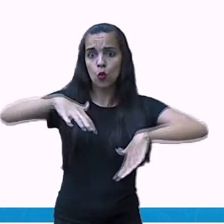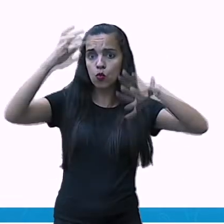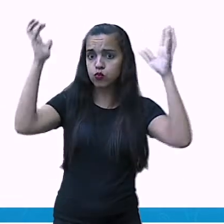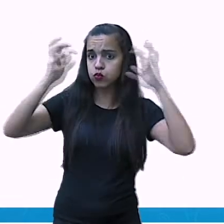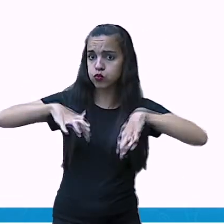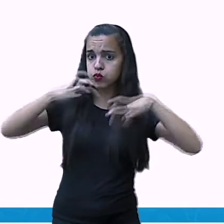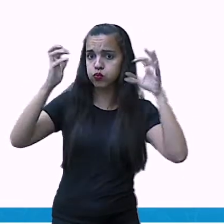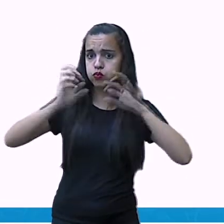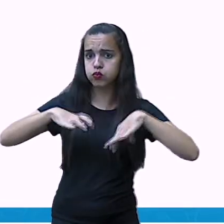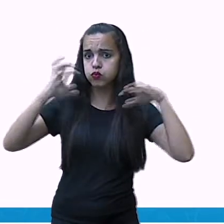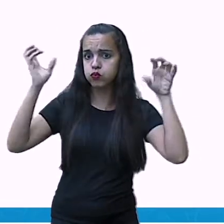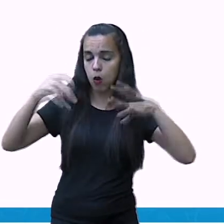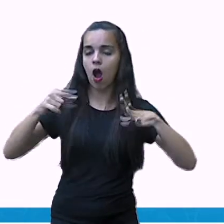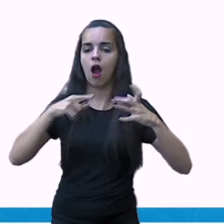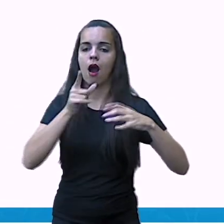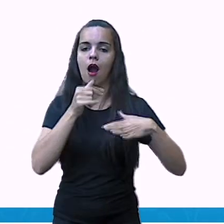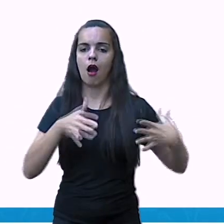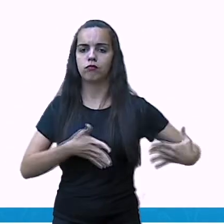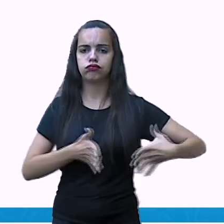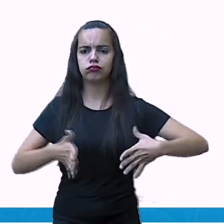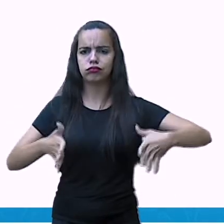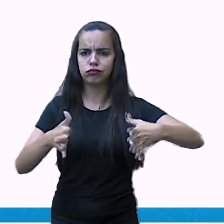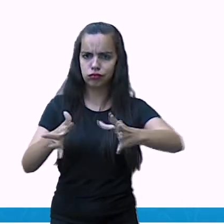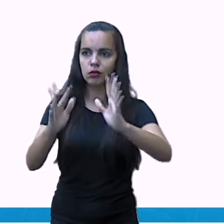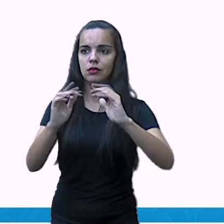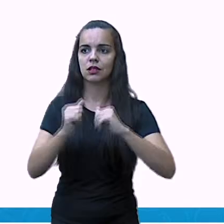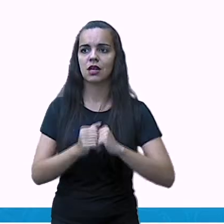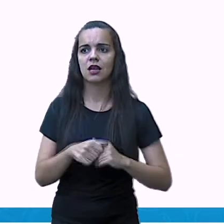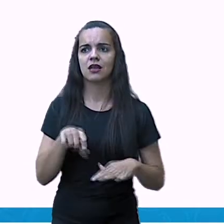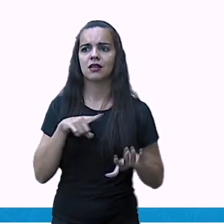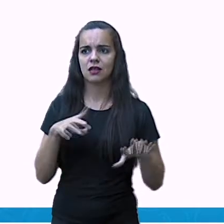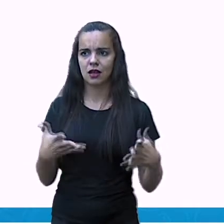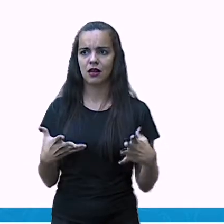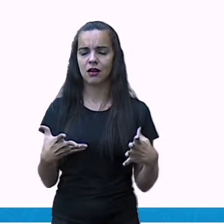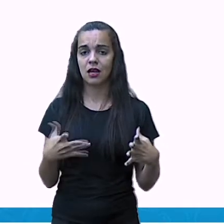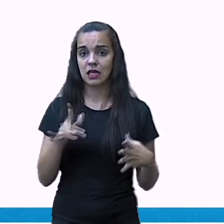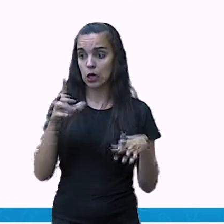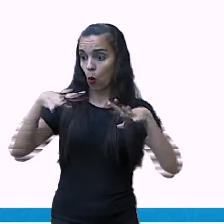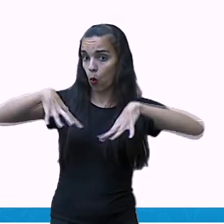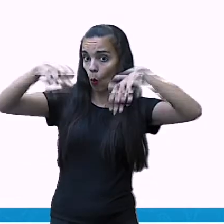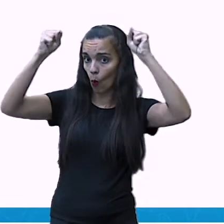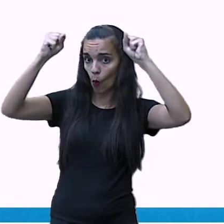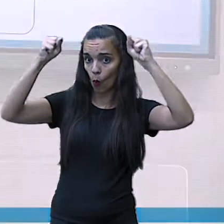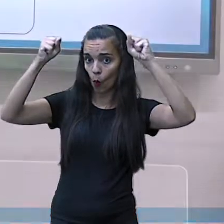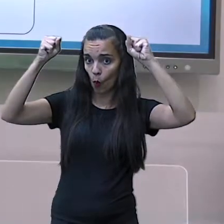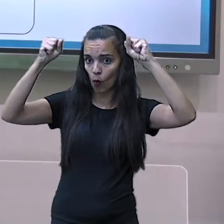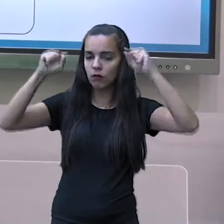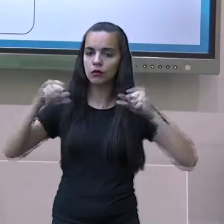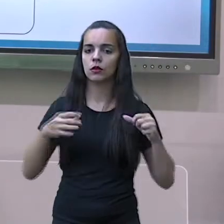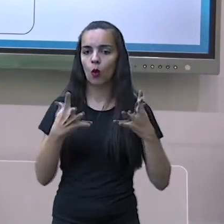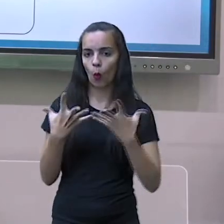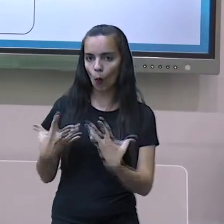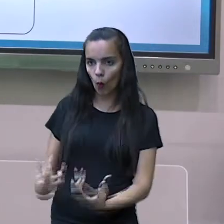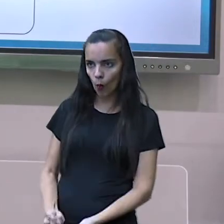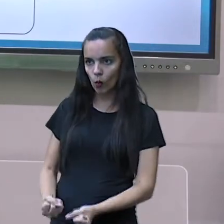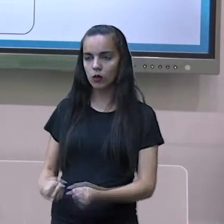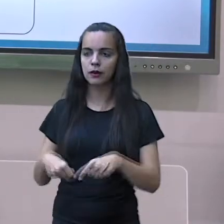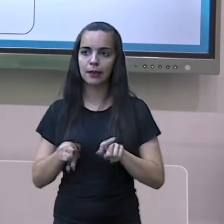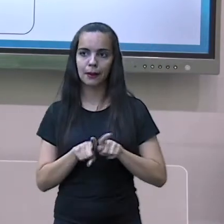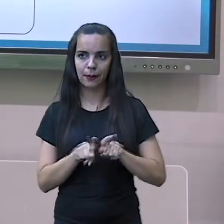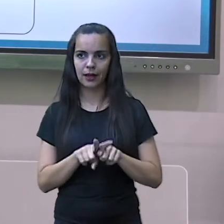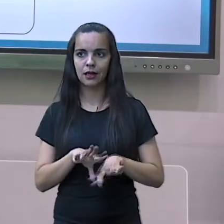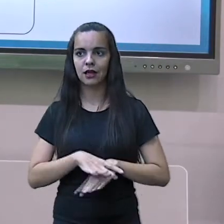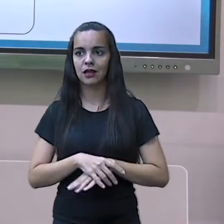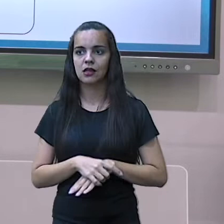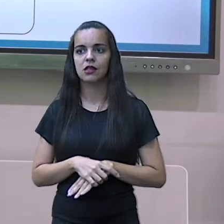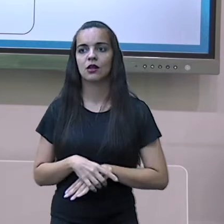de chuvas. Então, o rio intermitente, ele seca, mas você sabe que no outro ano